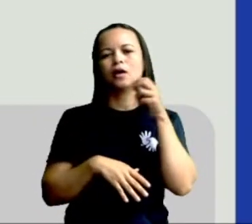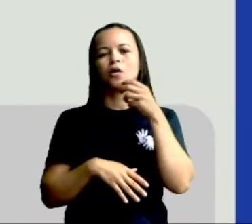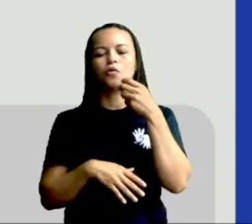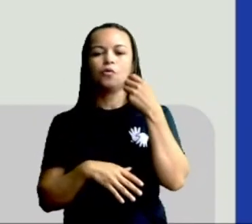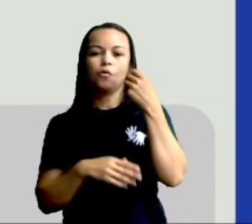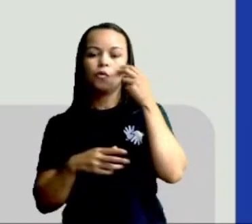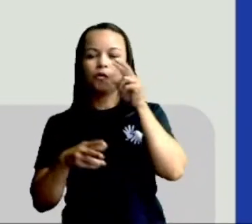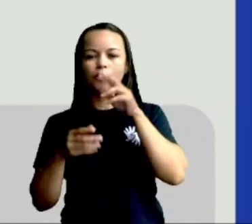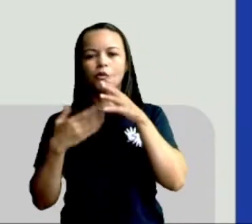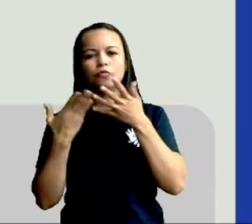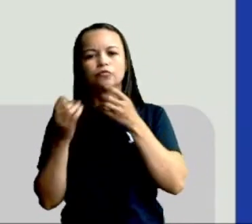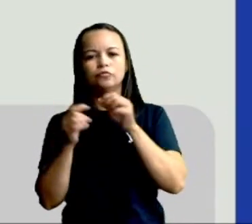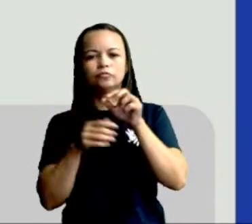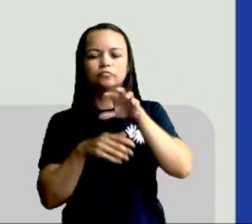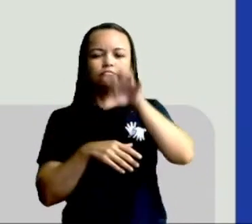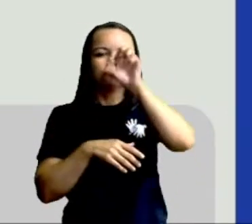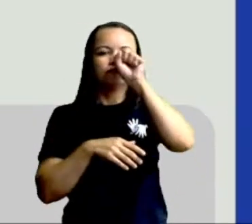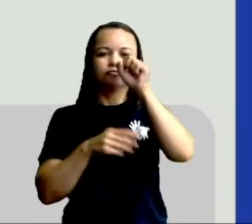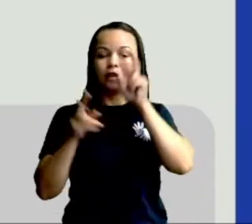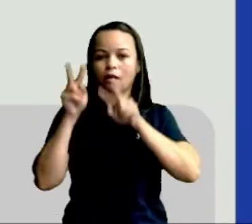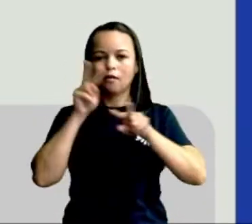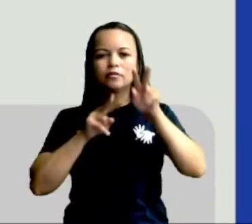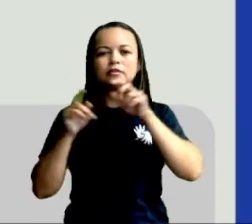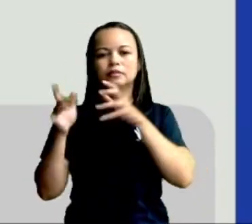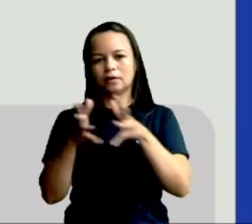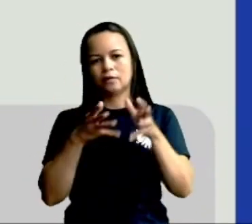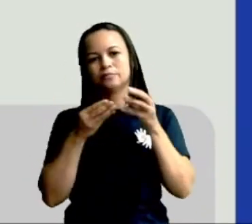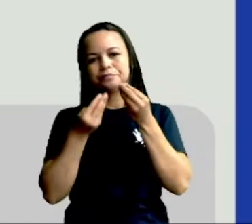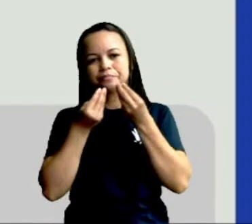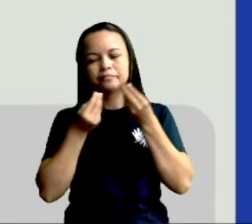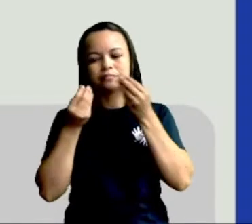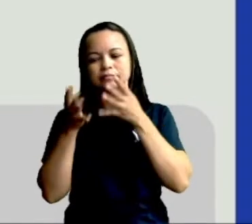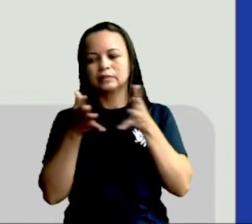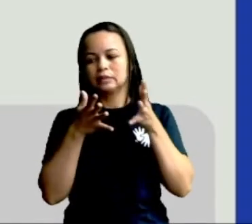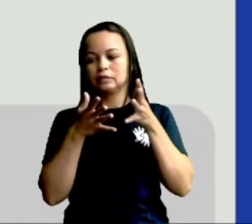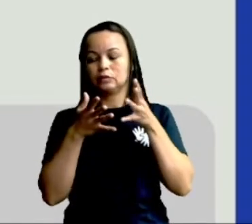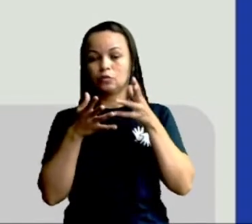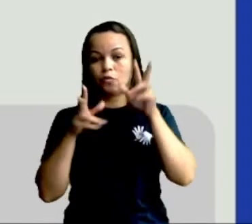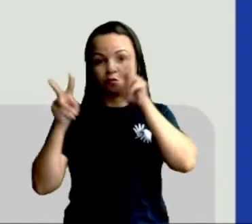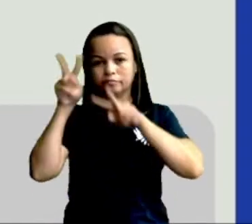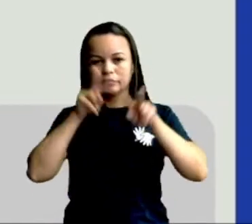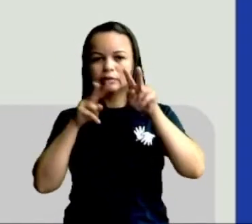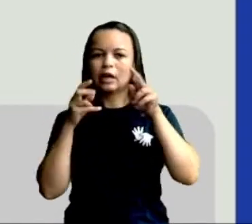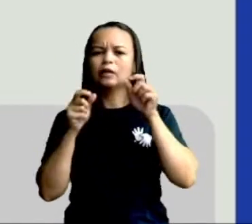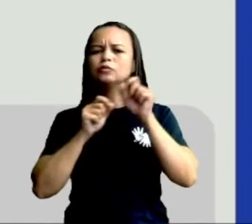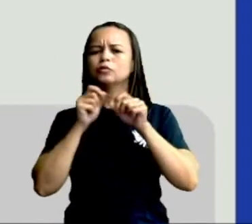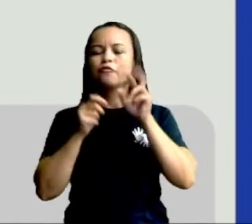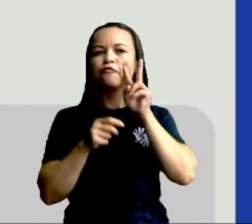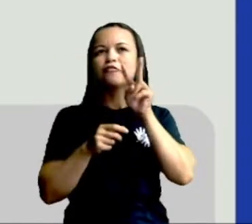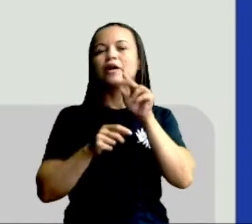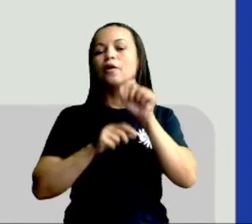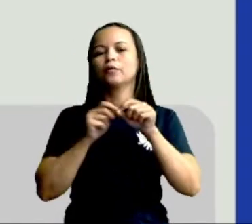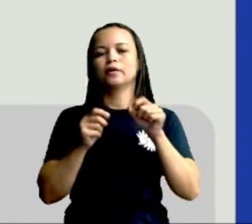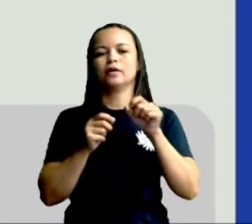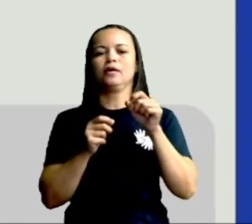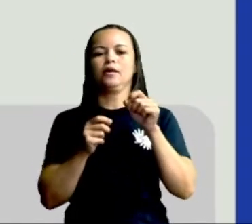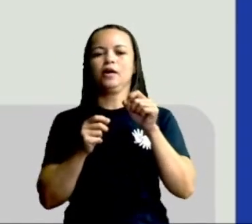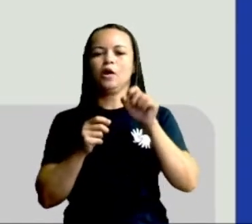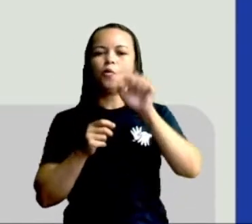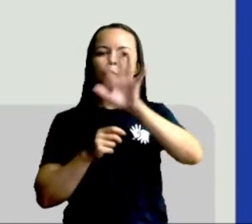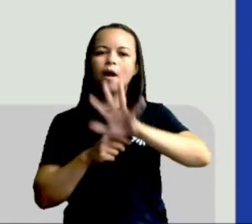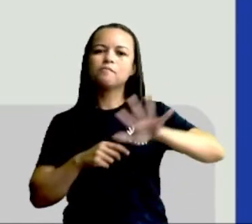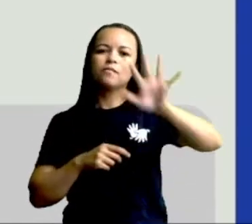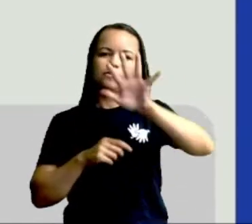visão podem captar tudo aquilo que sua visão consegue enxergar é uma paisagem e tudo aquilo